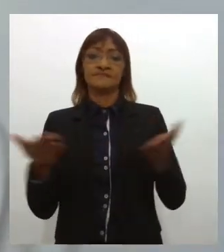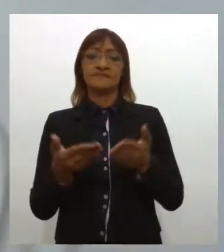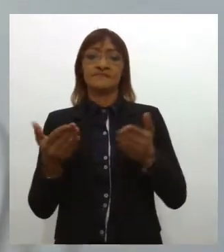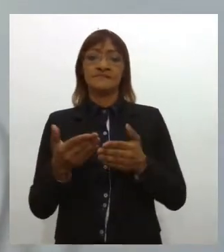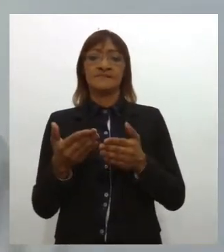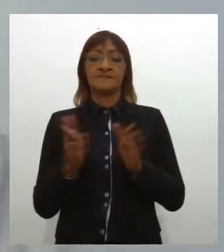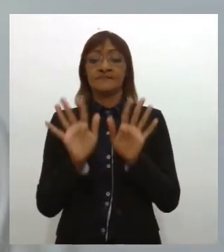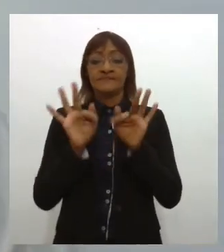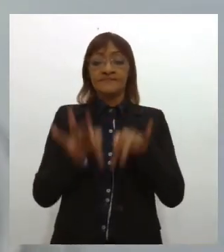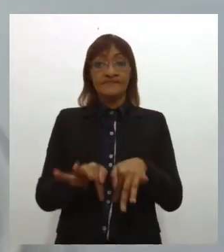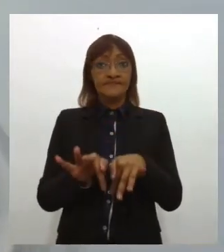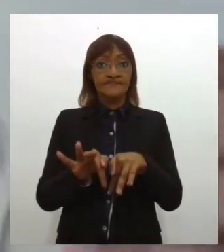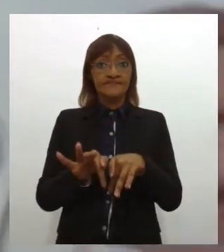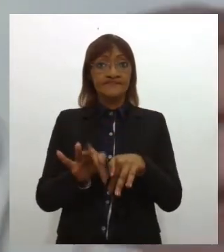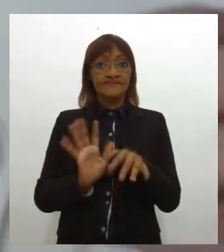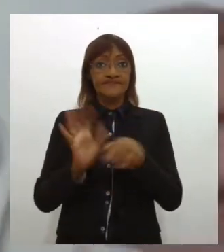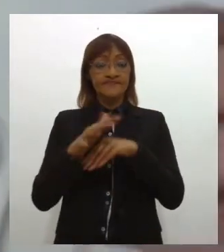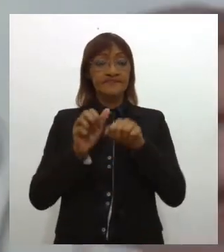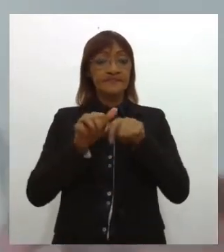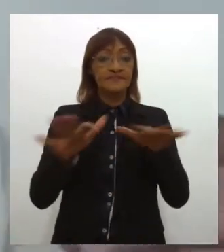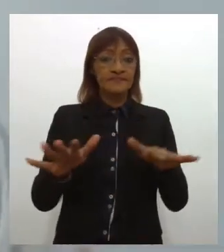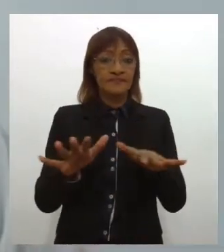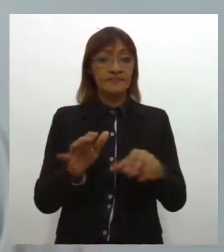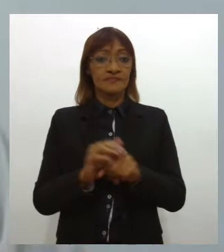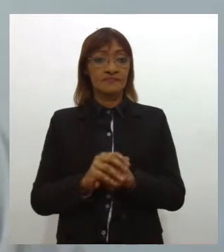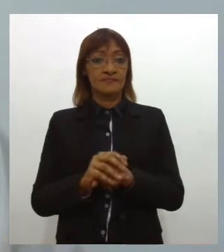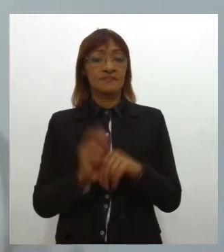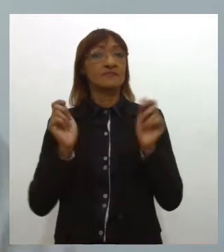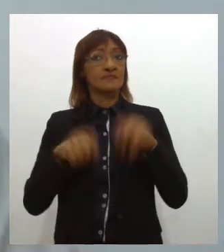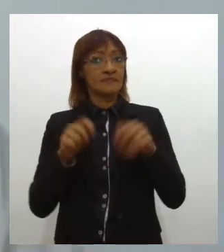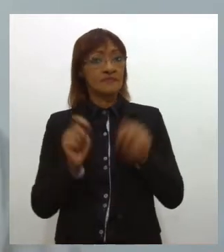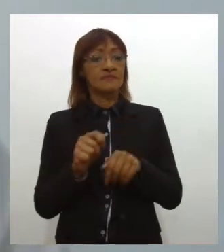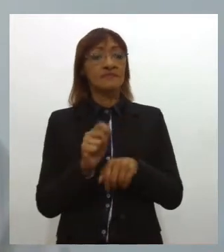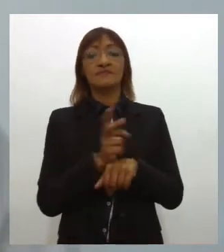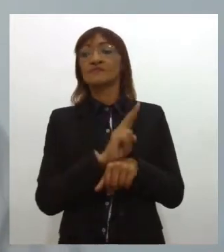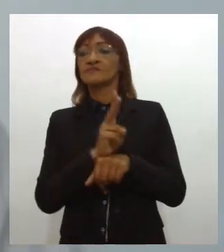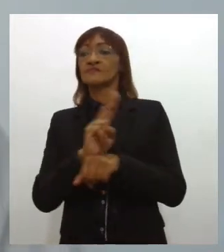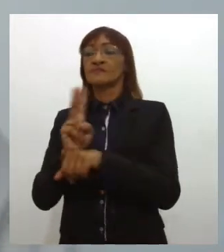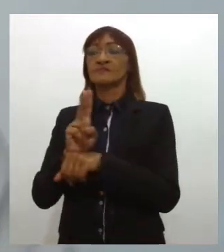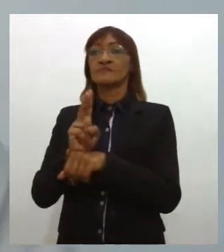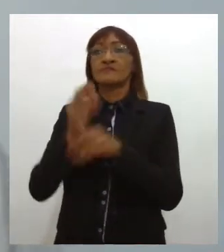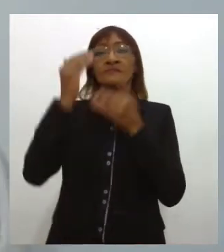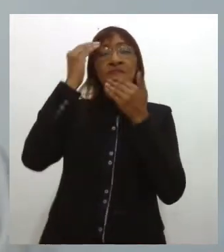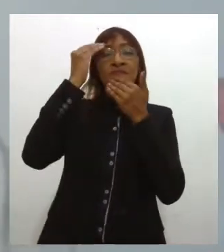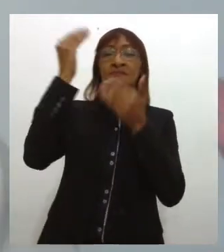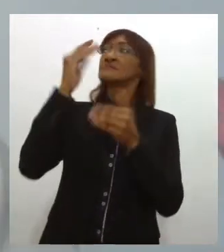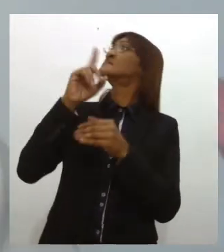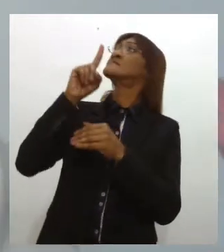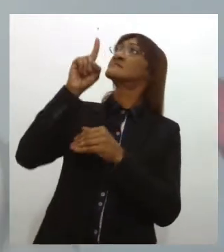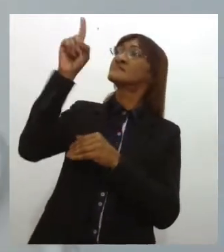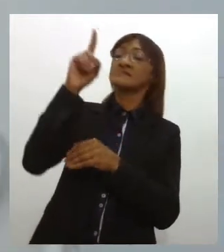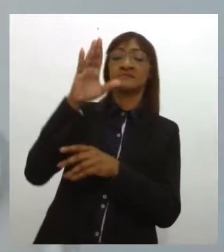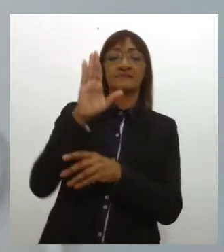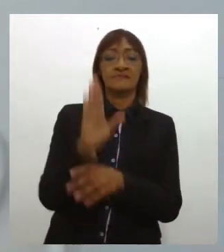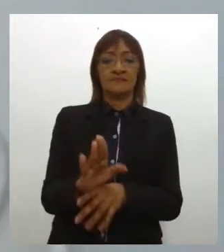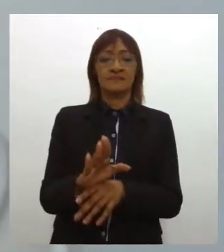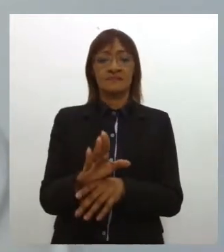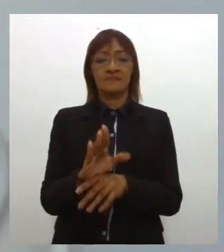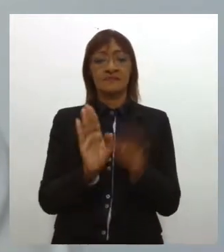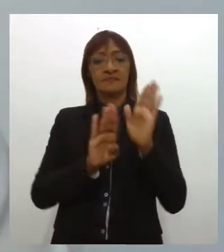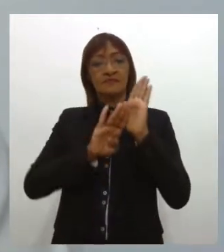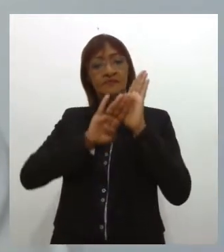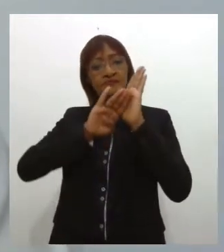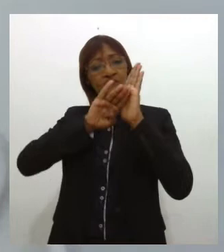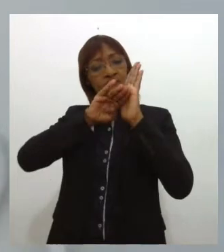né? Nós já temos visto aí alguns dados já sendo monitorados, graças ao bom Deus, né, a queda no número